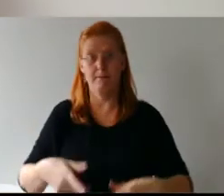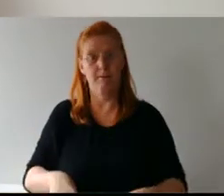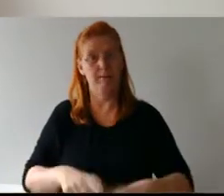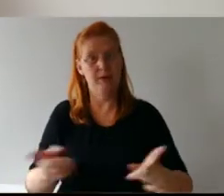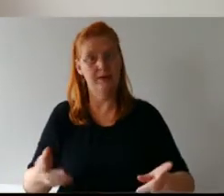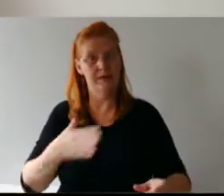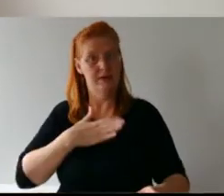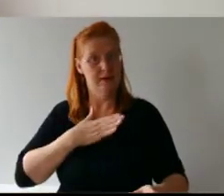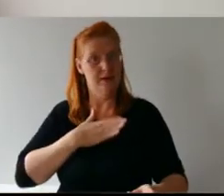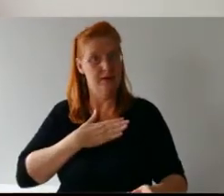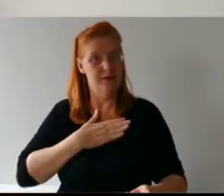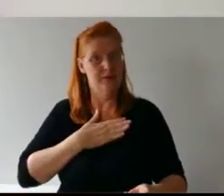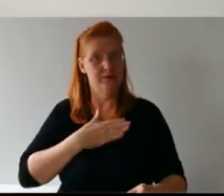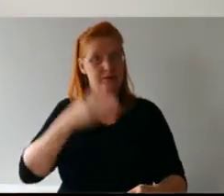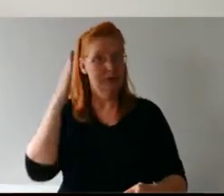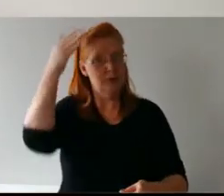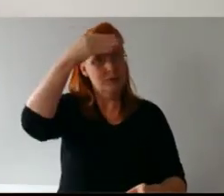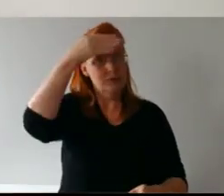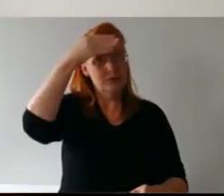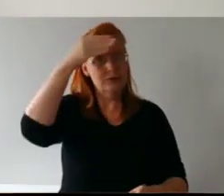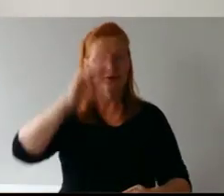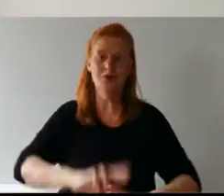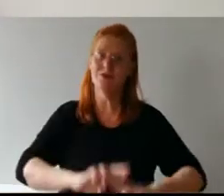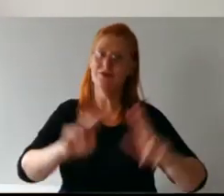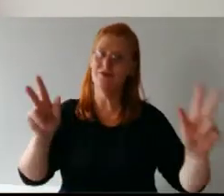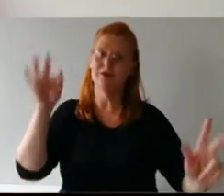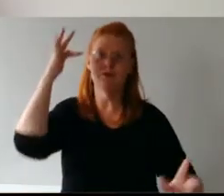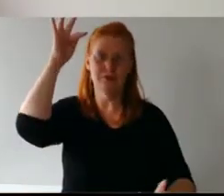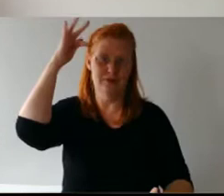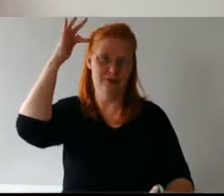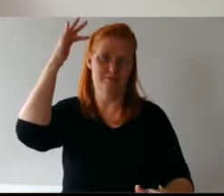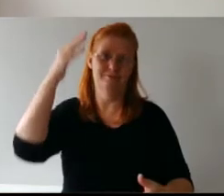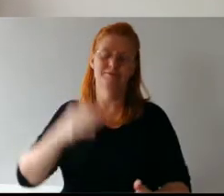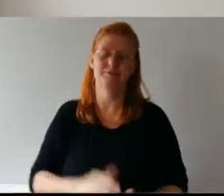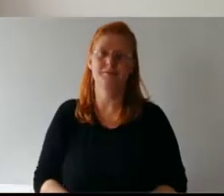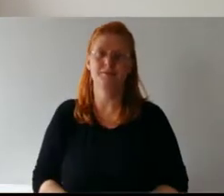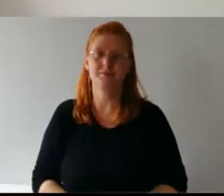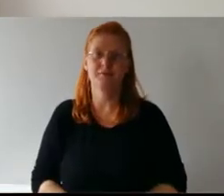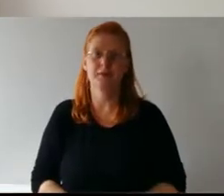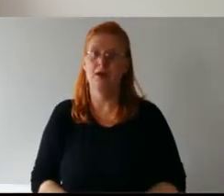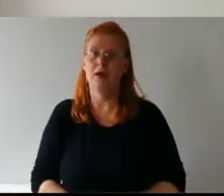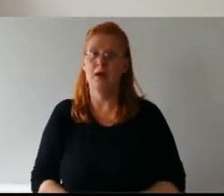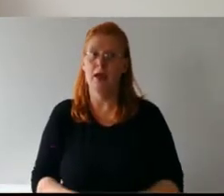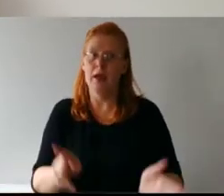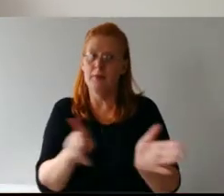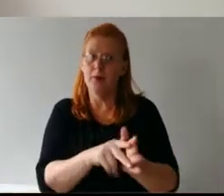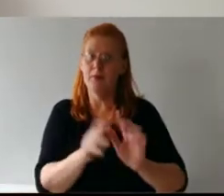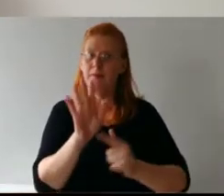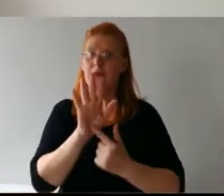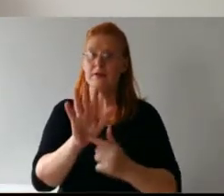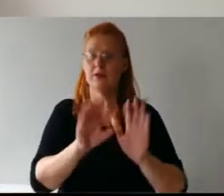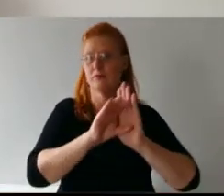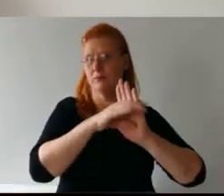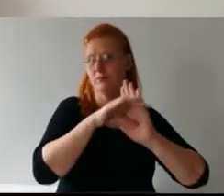pensamentos e temas estudados por ele. Isso foi um diferencial em sua filosofia. A sua filosofia